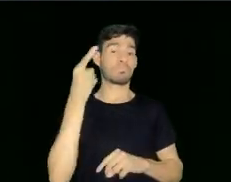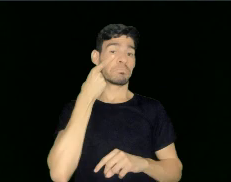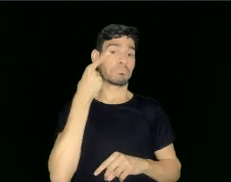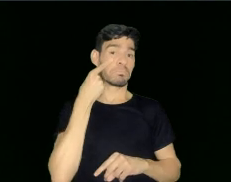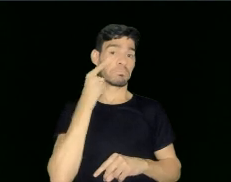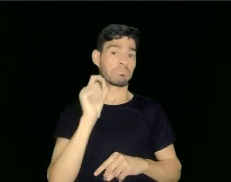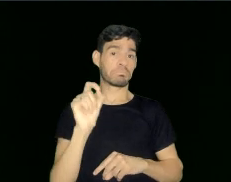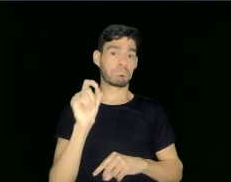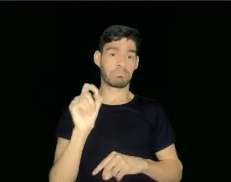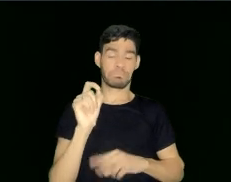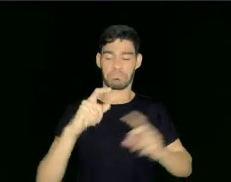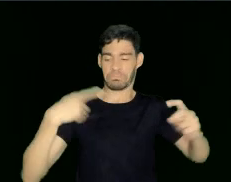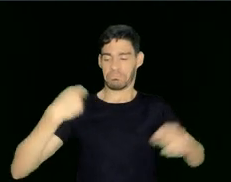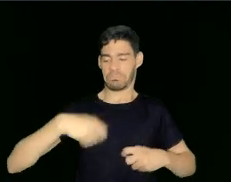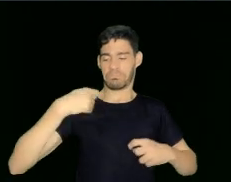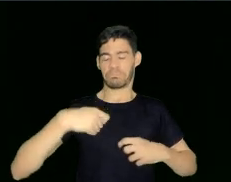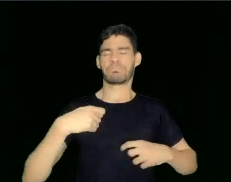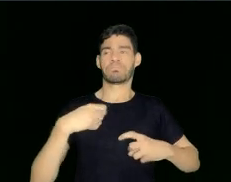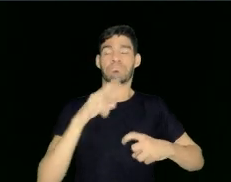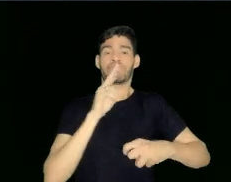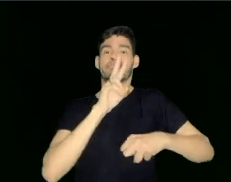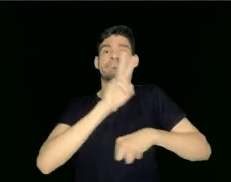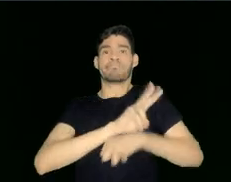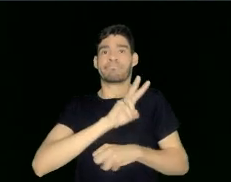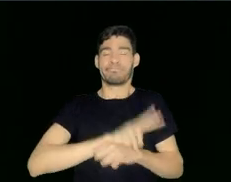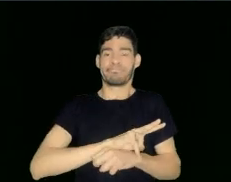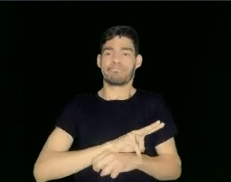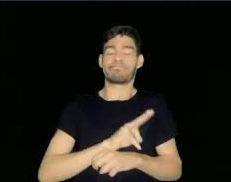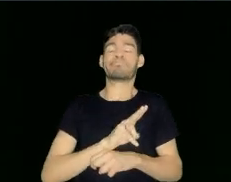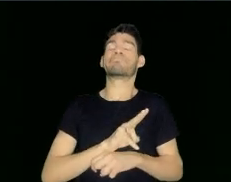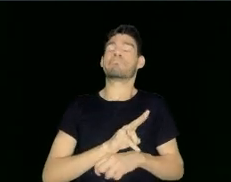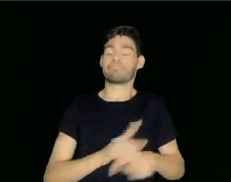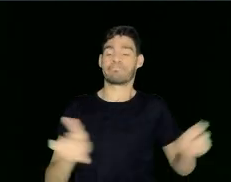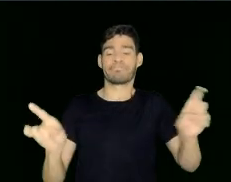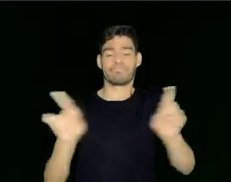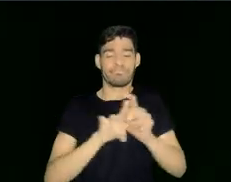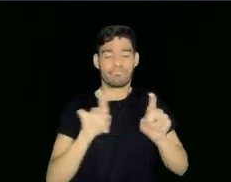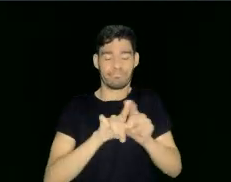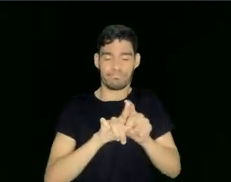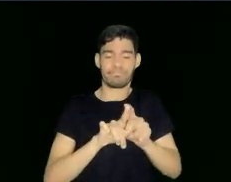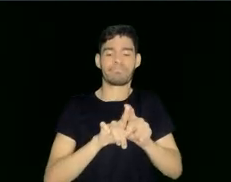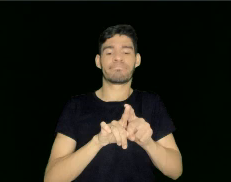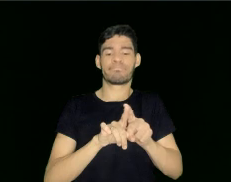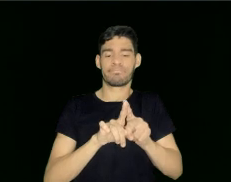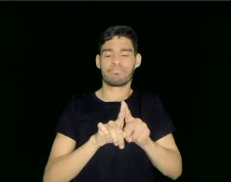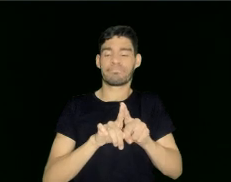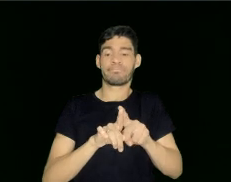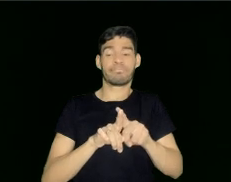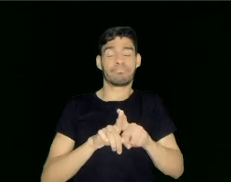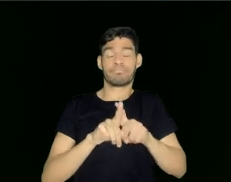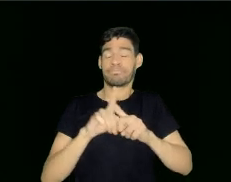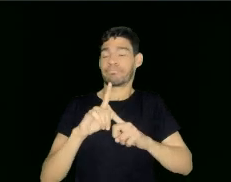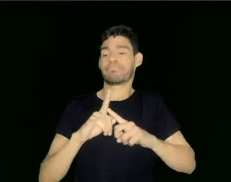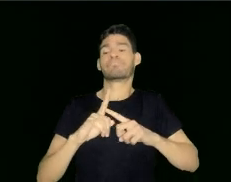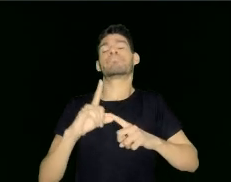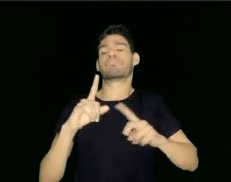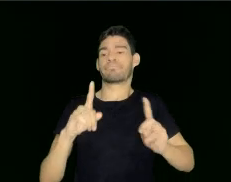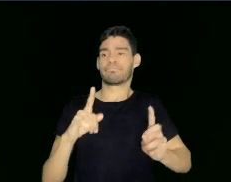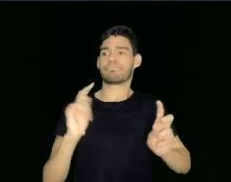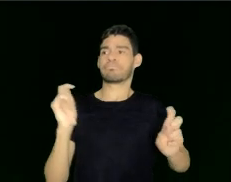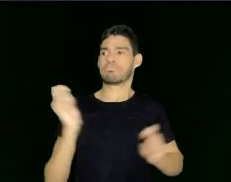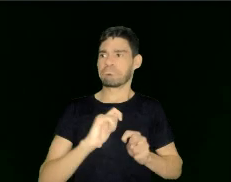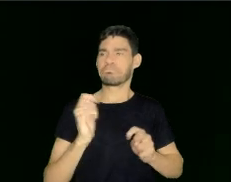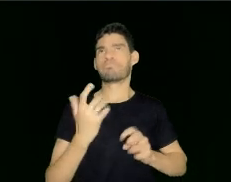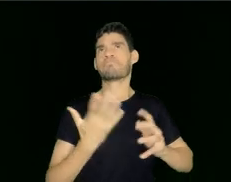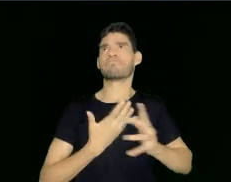e, portanto, o que se vê é que há necessidade da proteção máxima mesmo